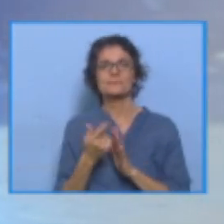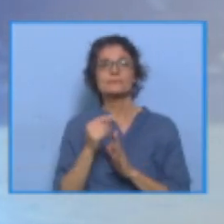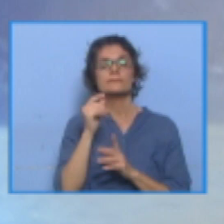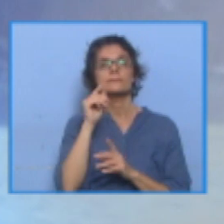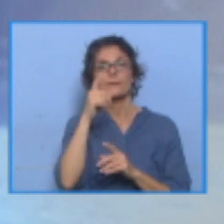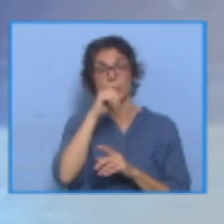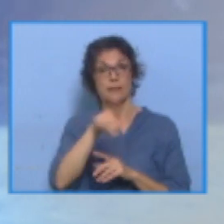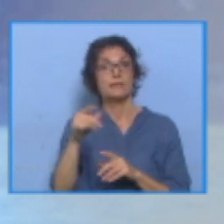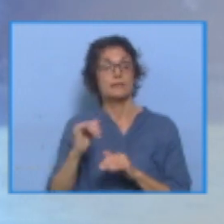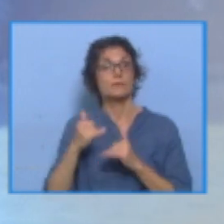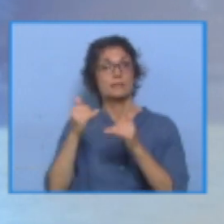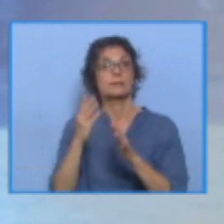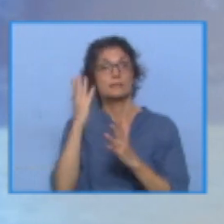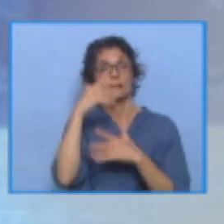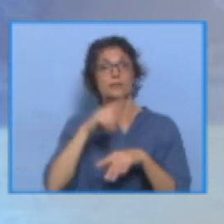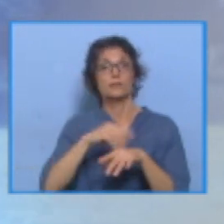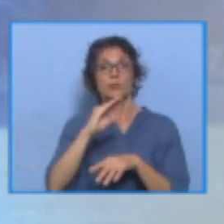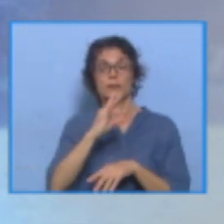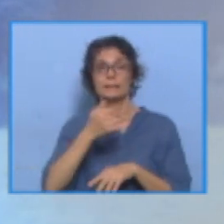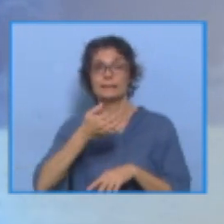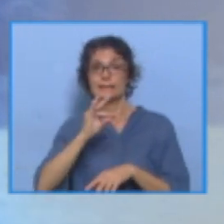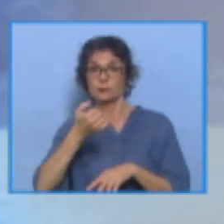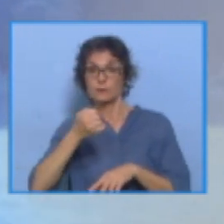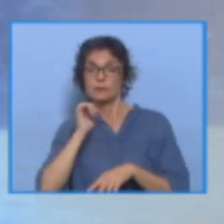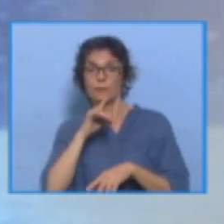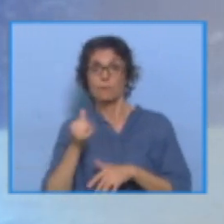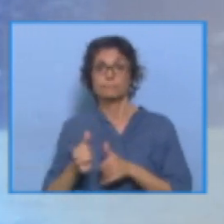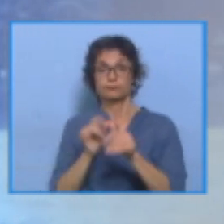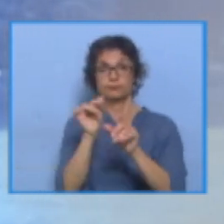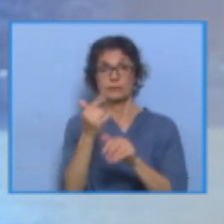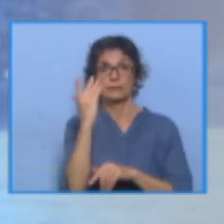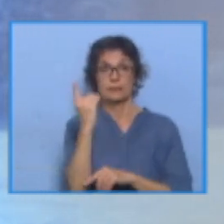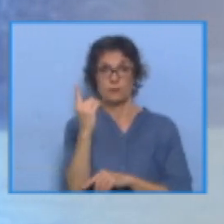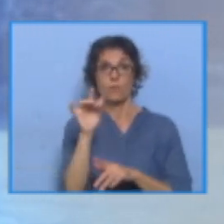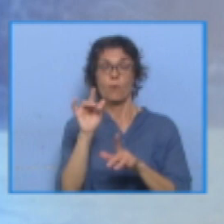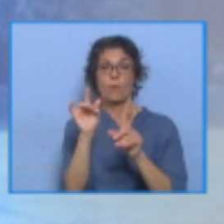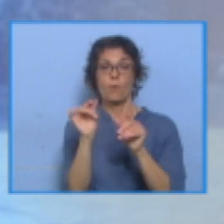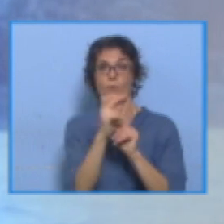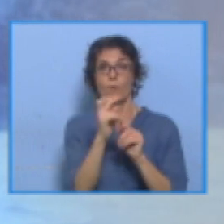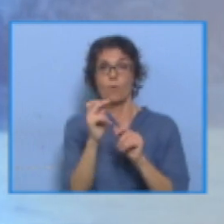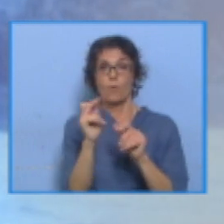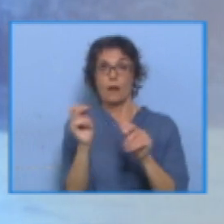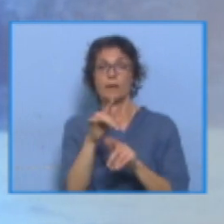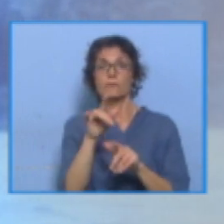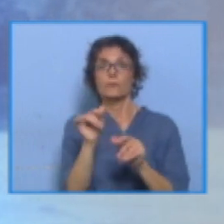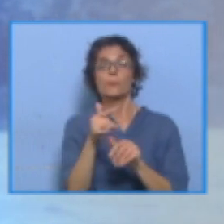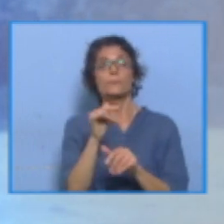pelas 22h45 ainda pode acompanhar na Antena 1 a edição rádio do programa